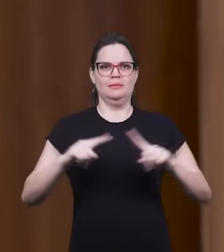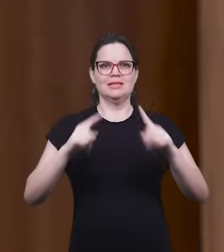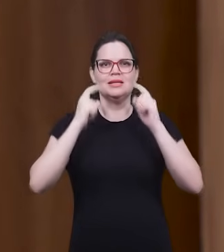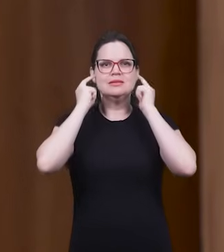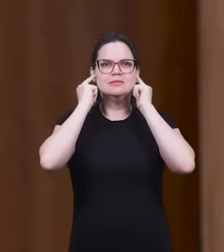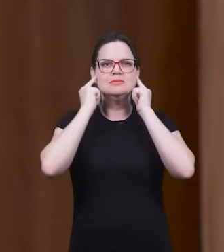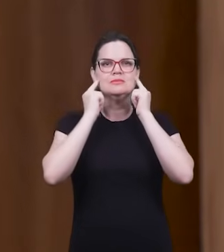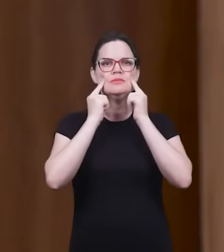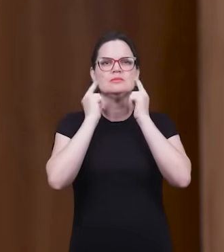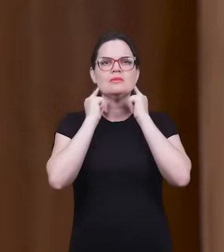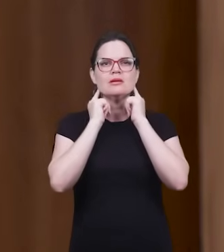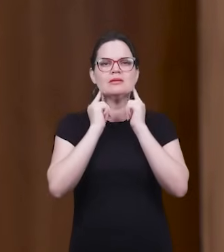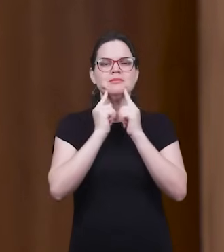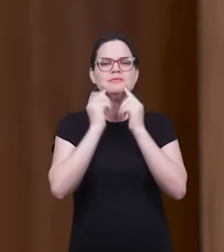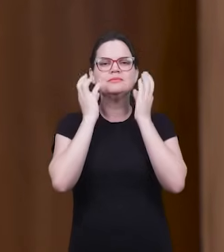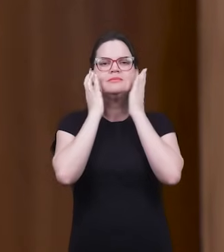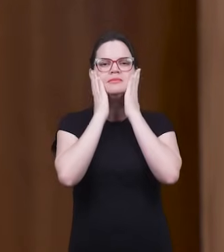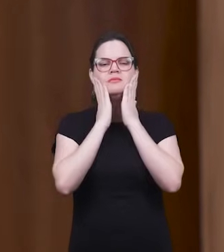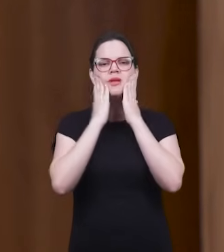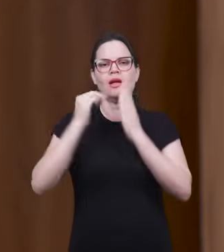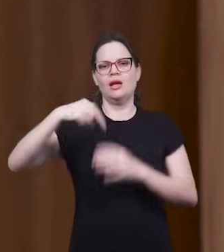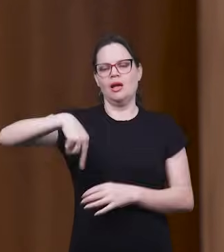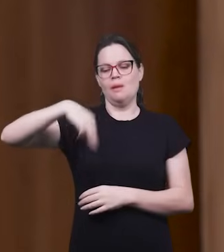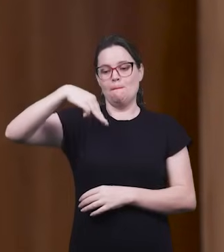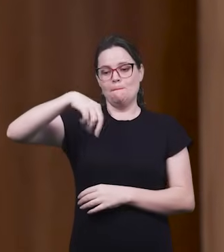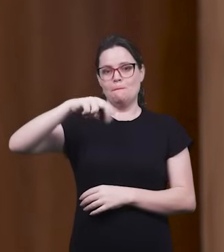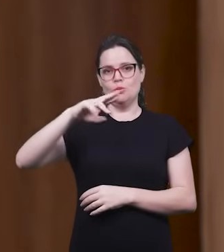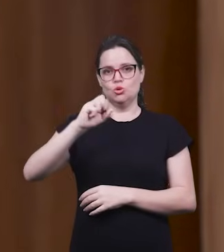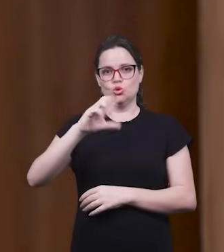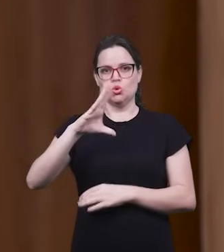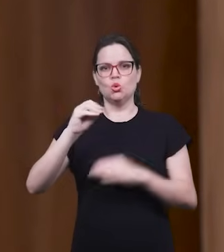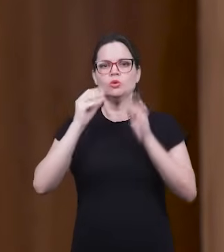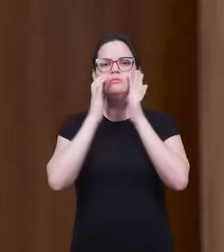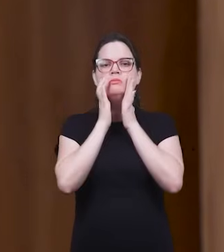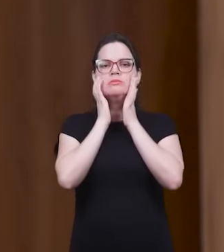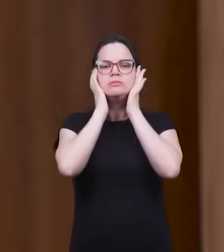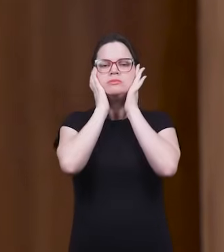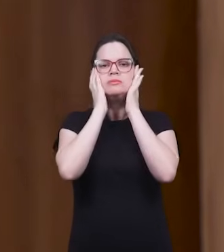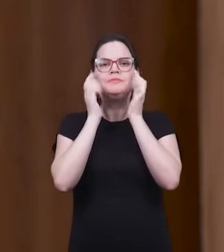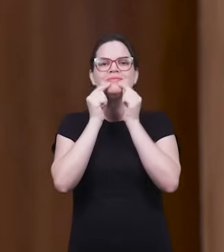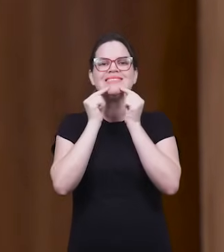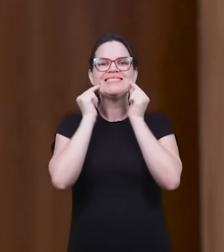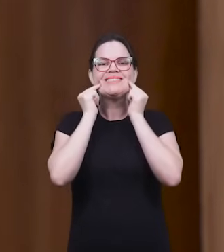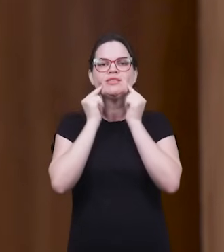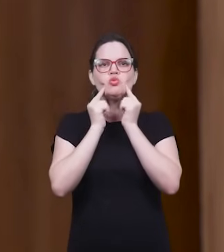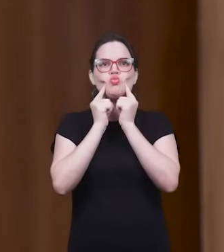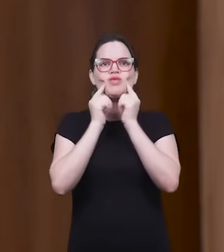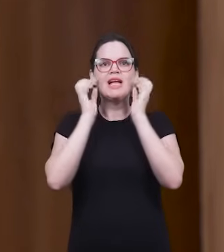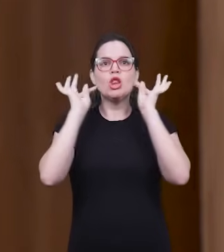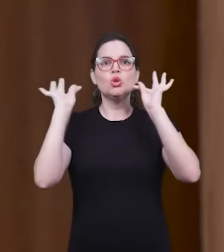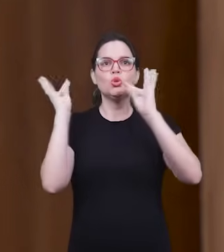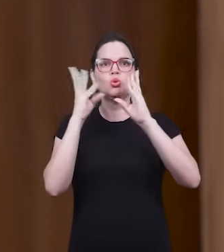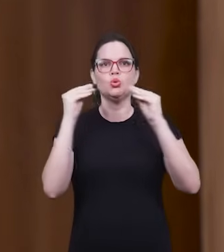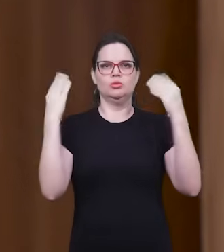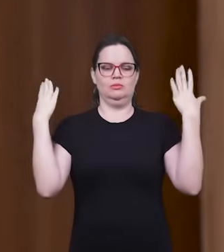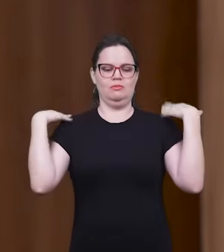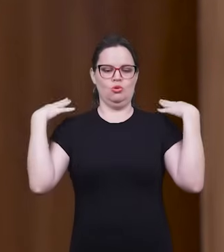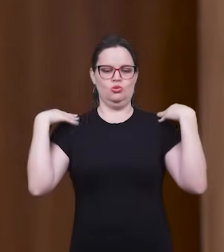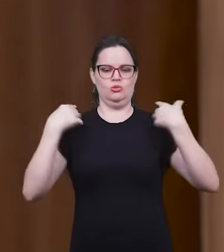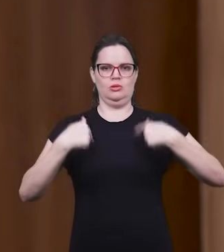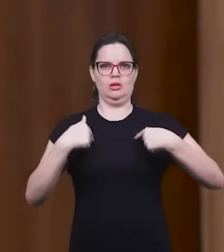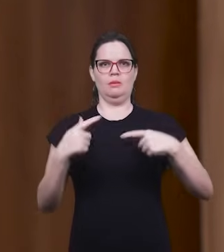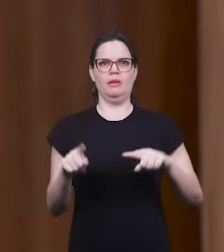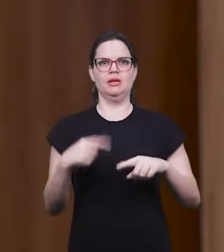inclui tudo. Todos os músculos da mastigação, todos os músculos de expressão facial, deglutição,